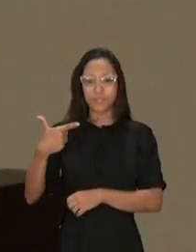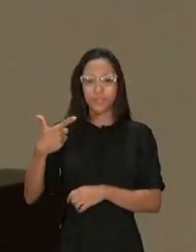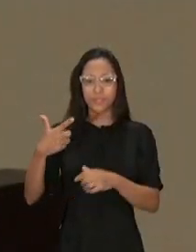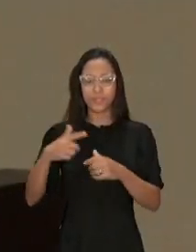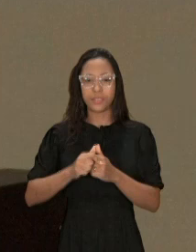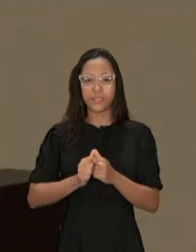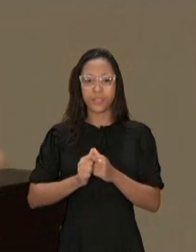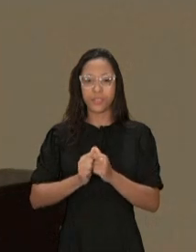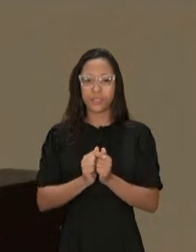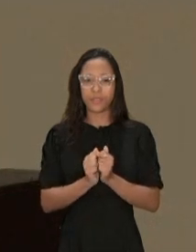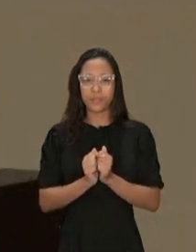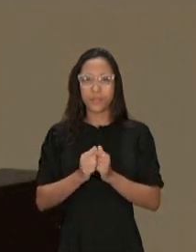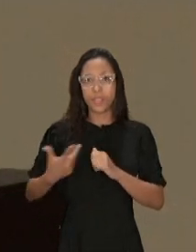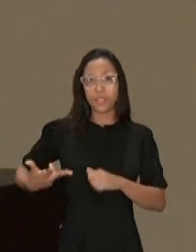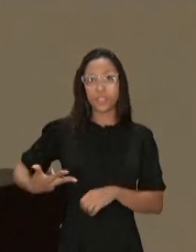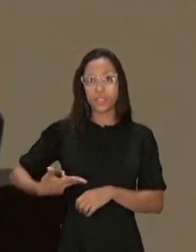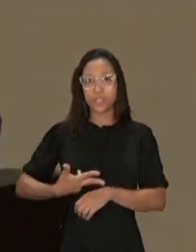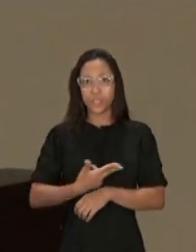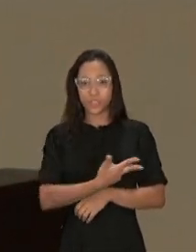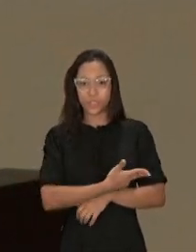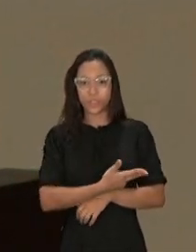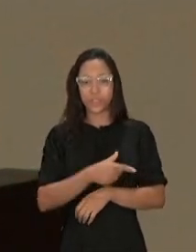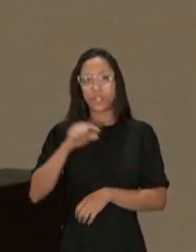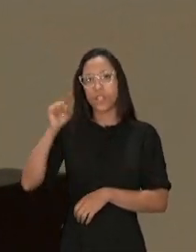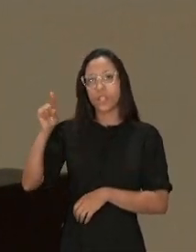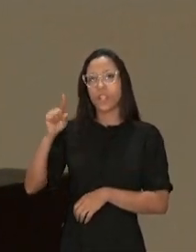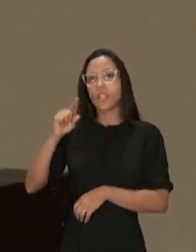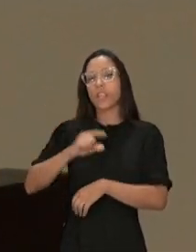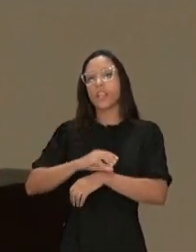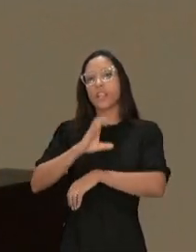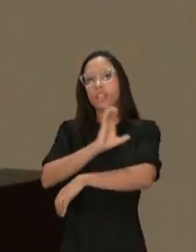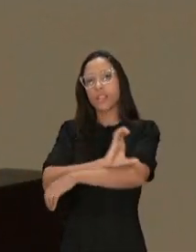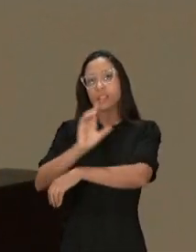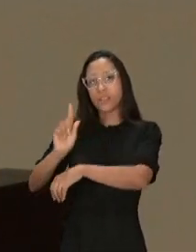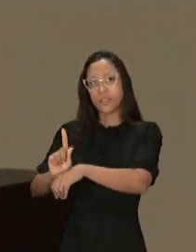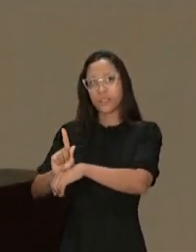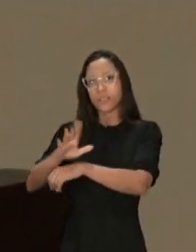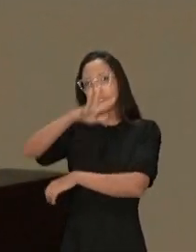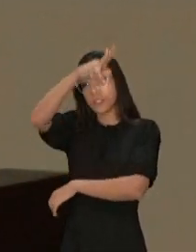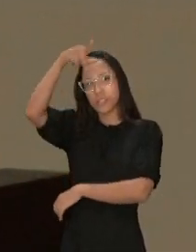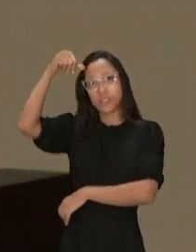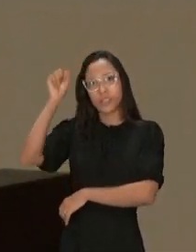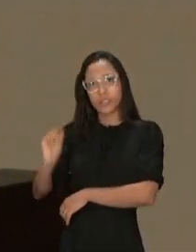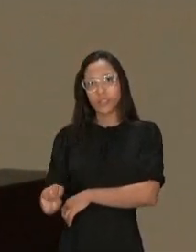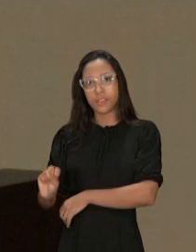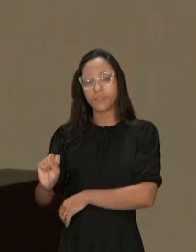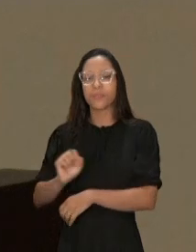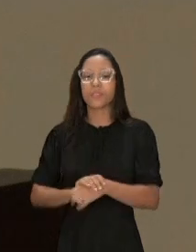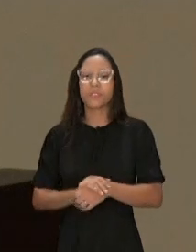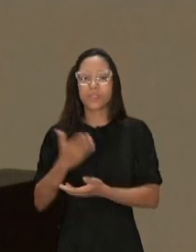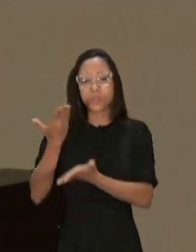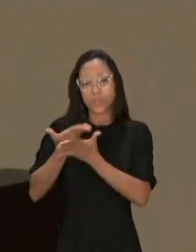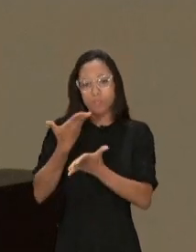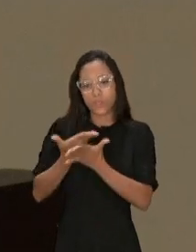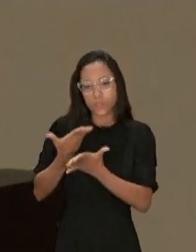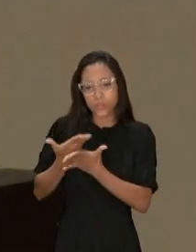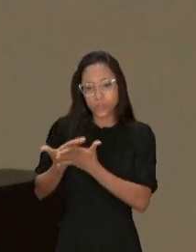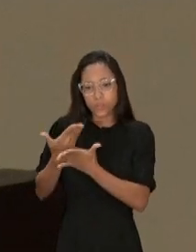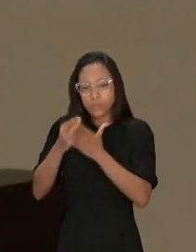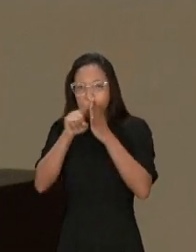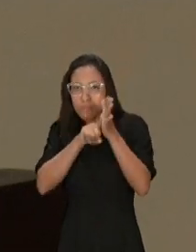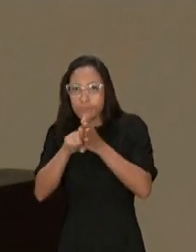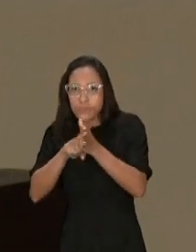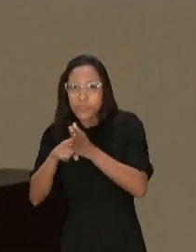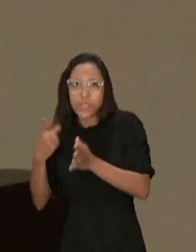geral em Campo Grande, no Mato Grosso do Sul. Também fez residência médica em cirurgia de cabeça e pescoço.